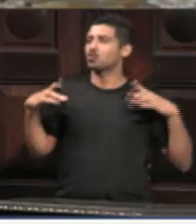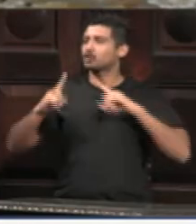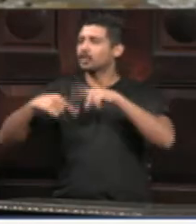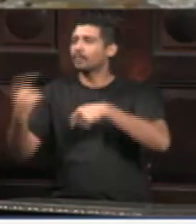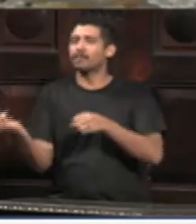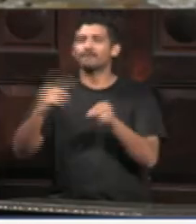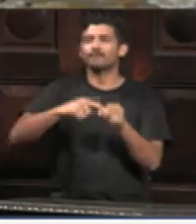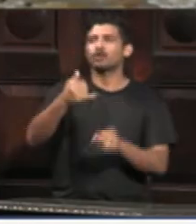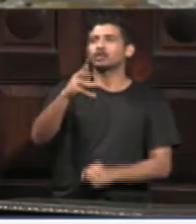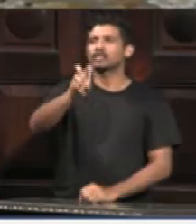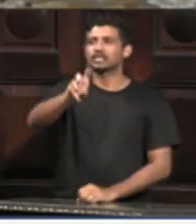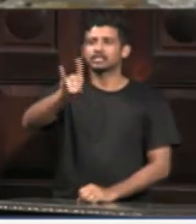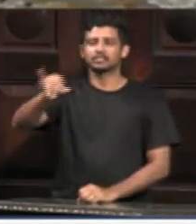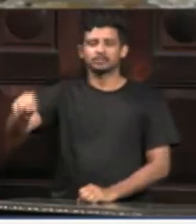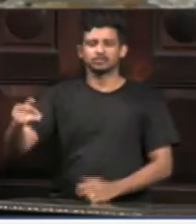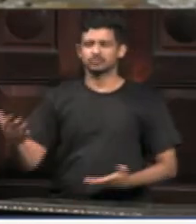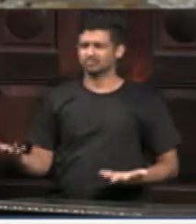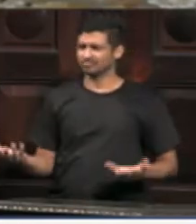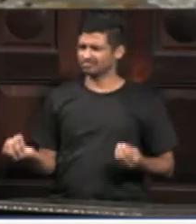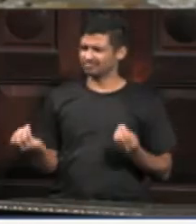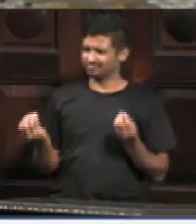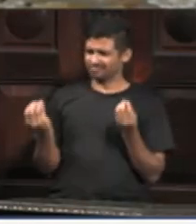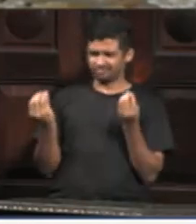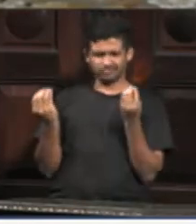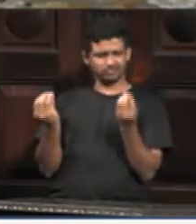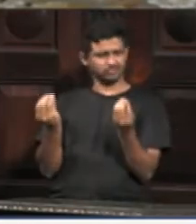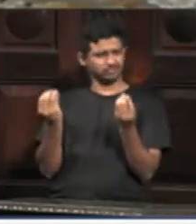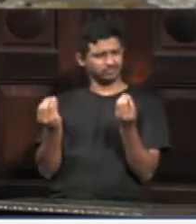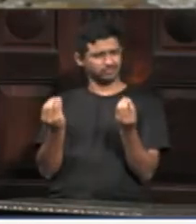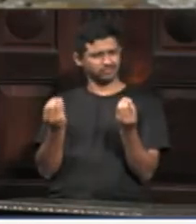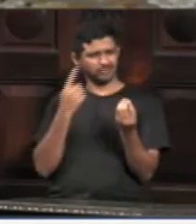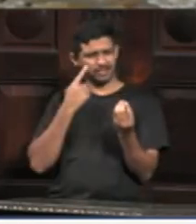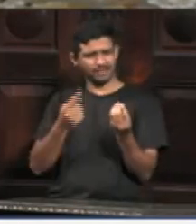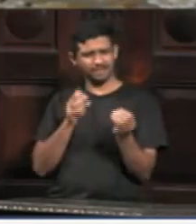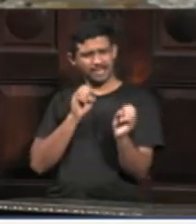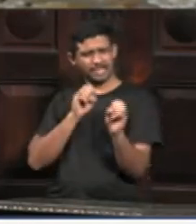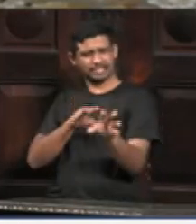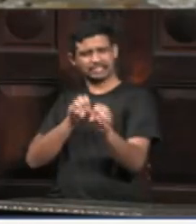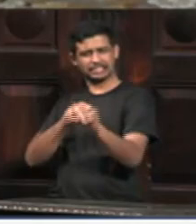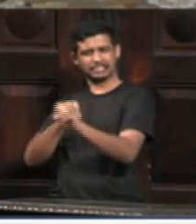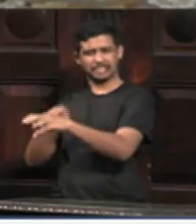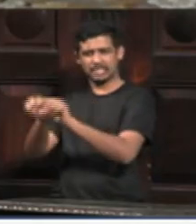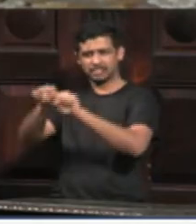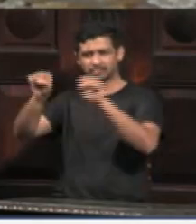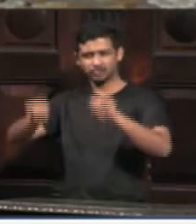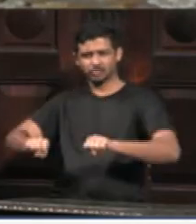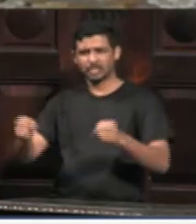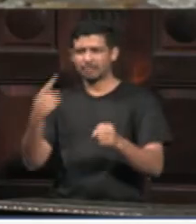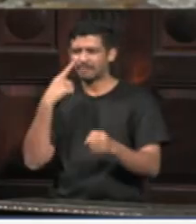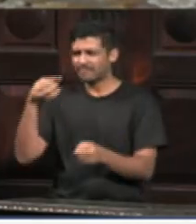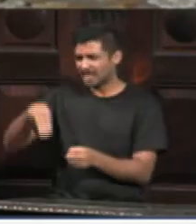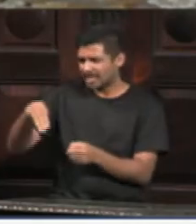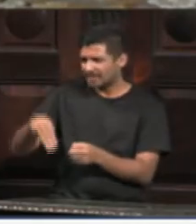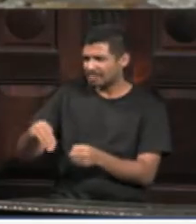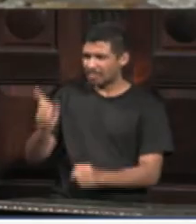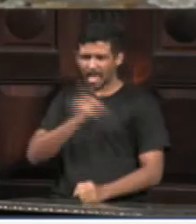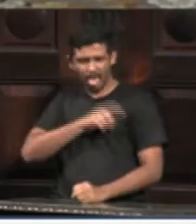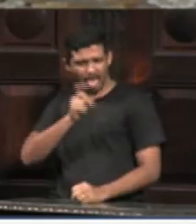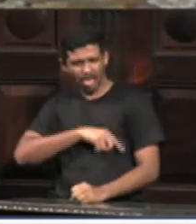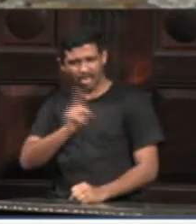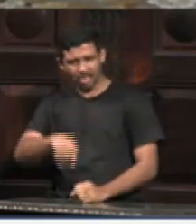aí eu pego acumulo. Pô, ensinando o esquema da estatística ali, da matemática na